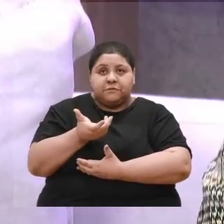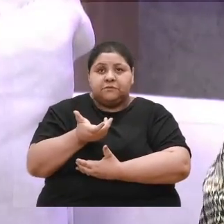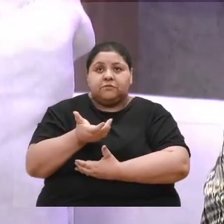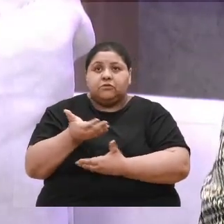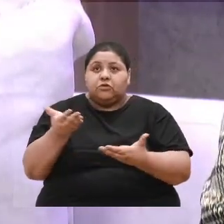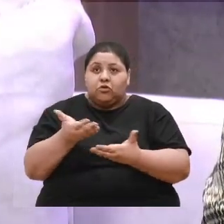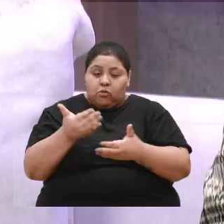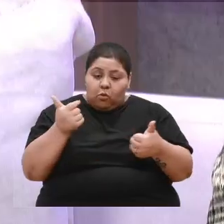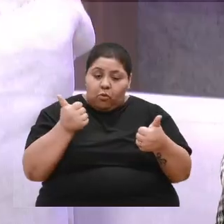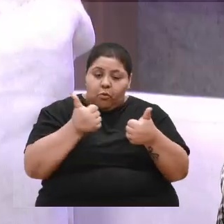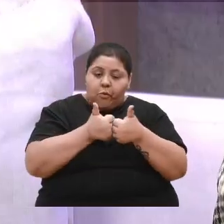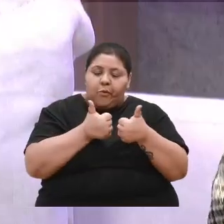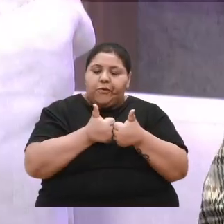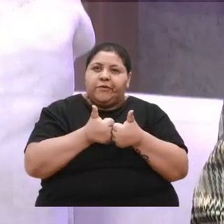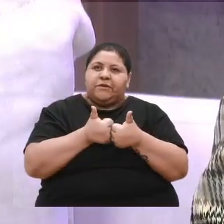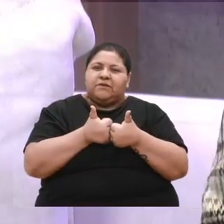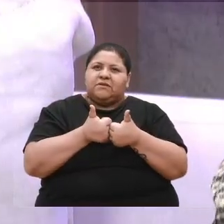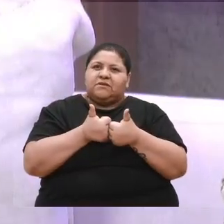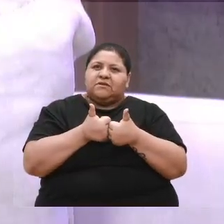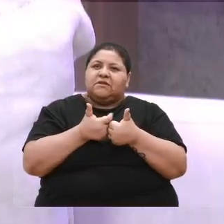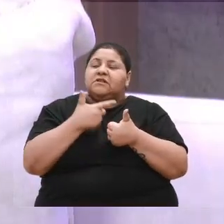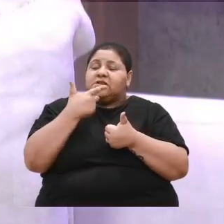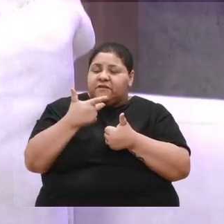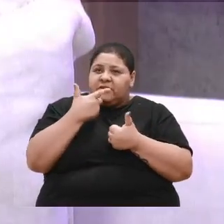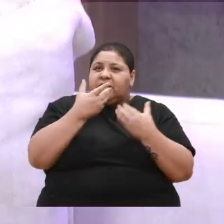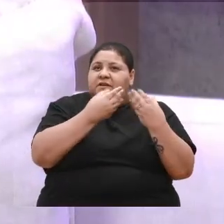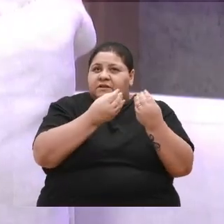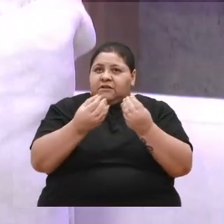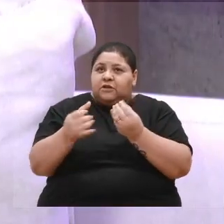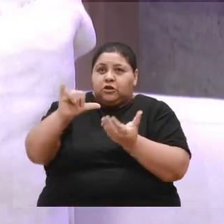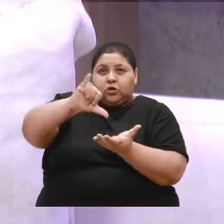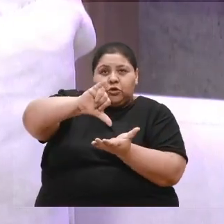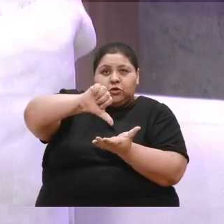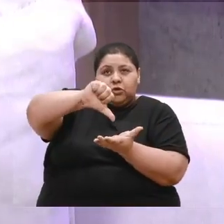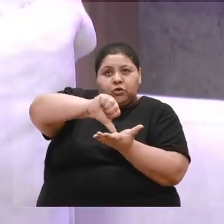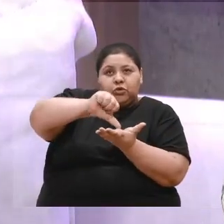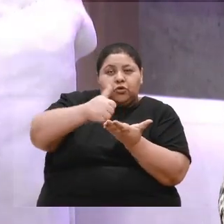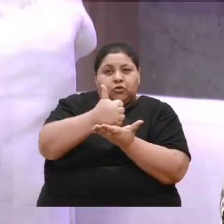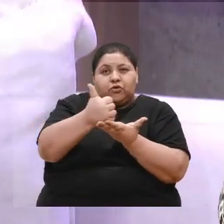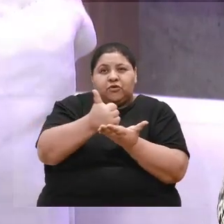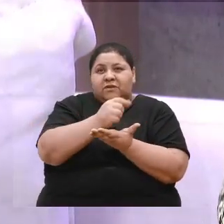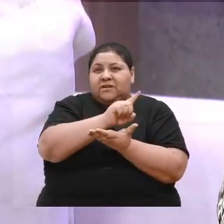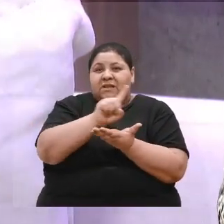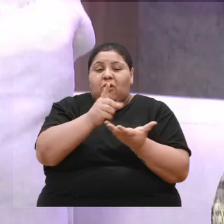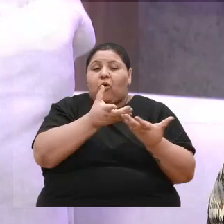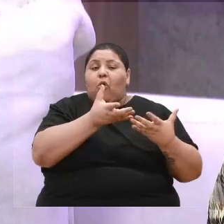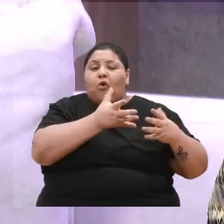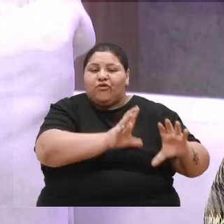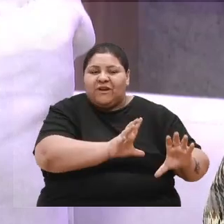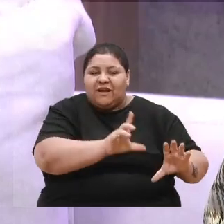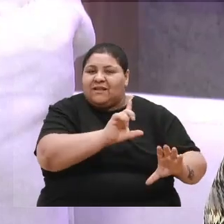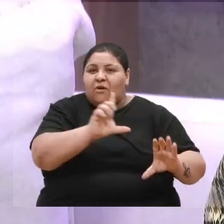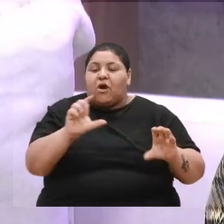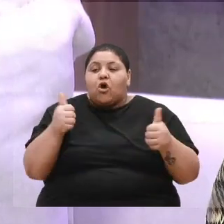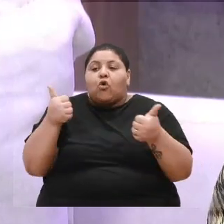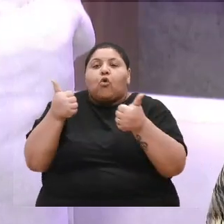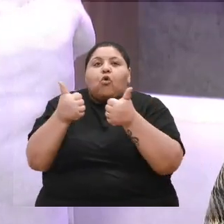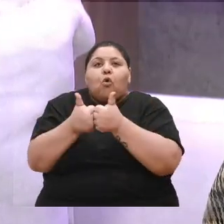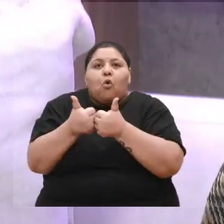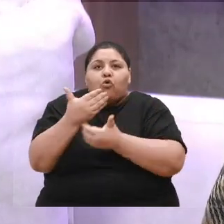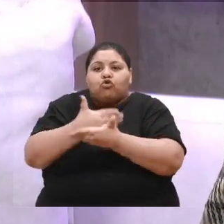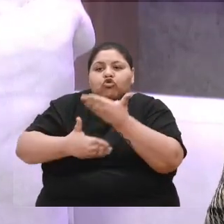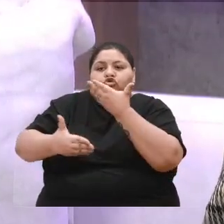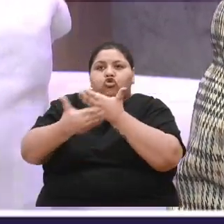né, estar junto. E uma coisa que se fala muito no núcleo de base, não é contra, é com. É todo